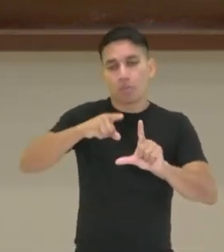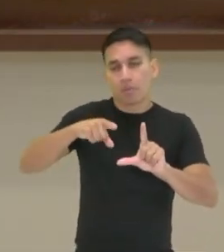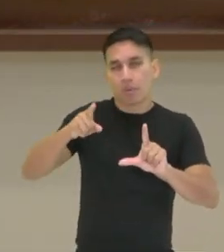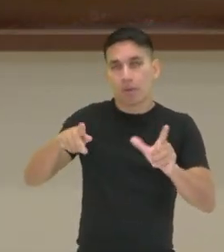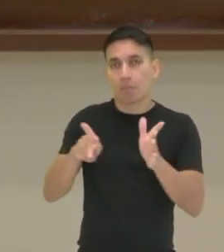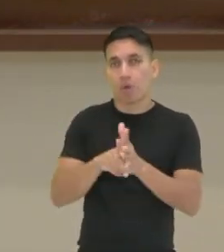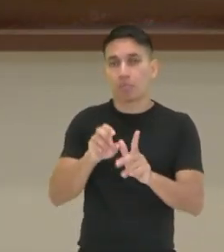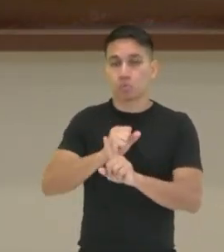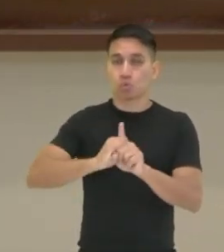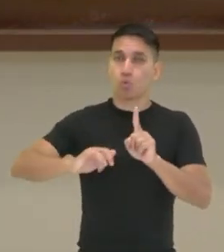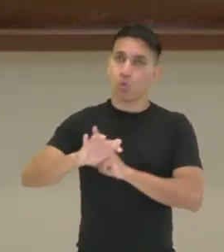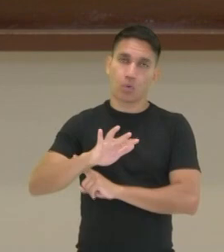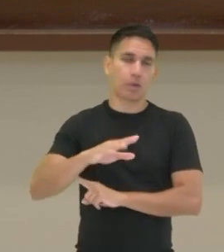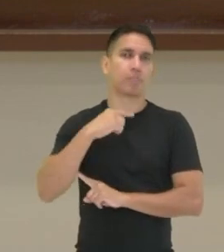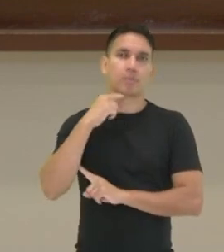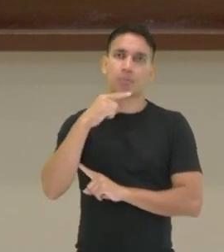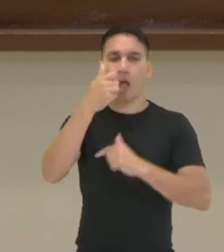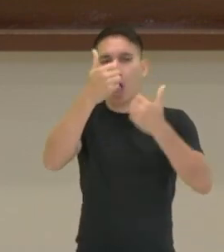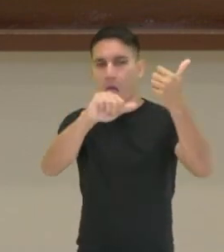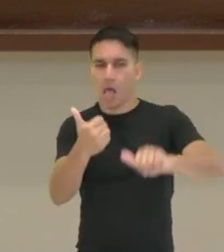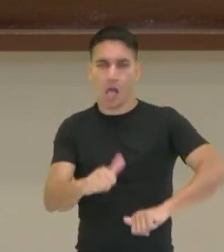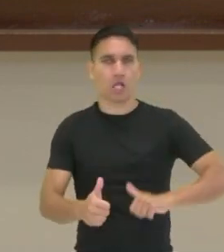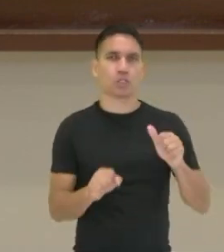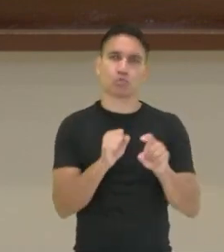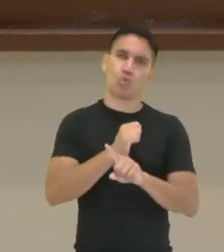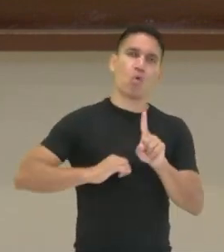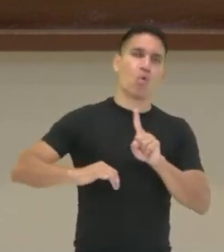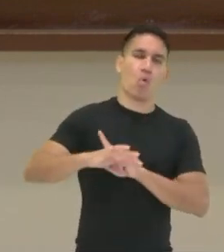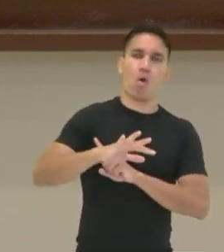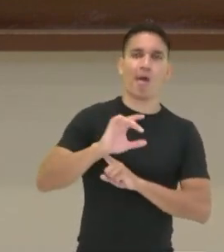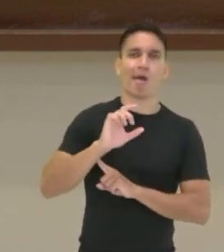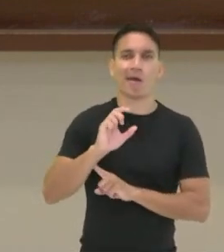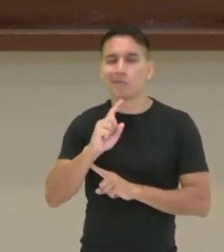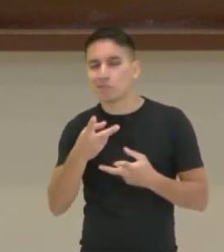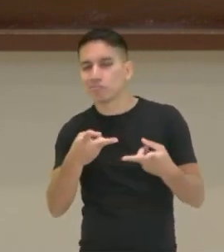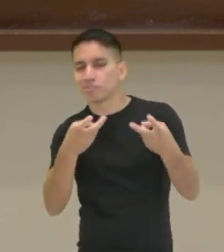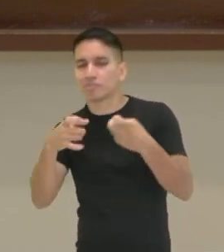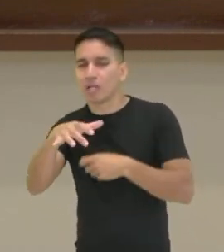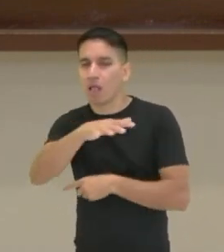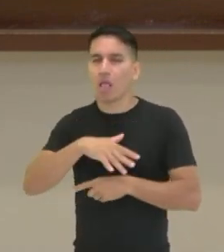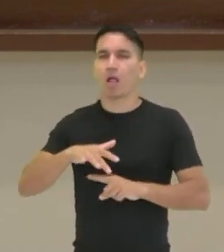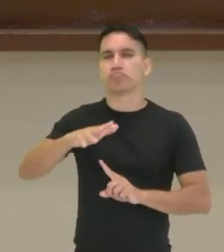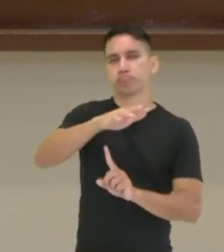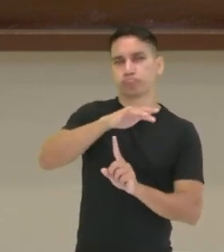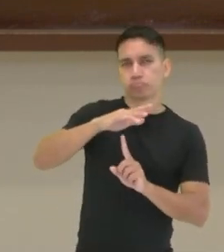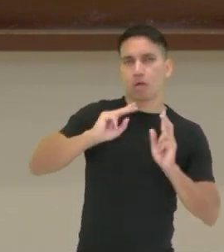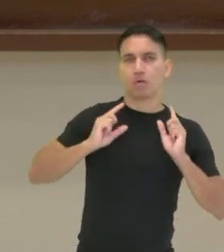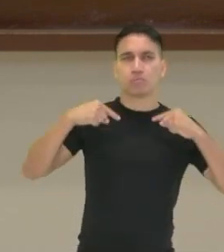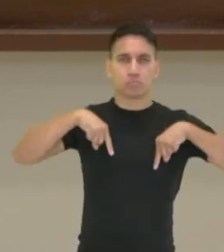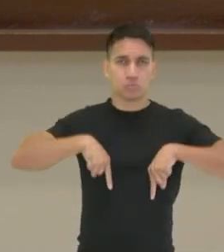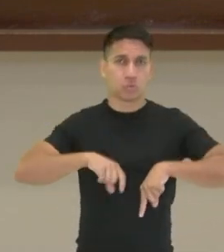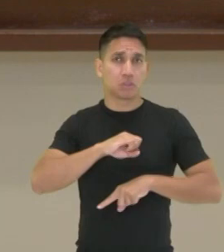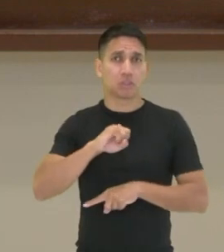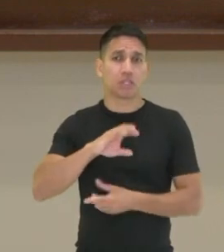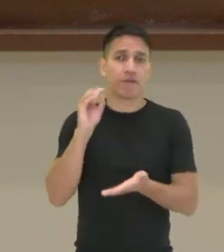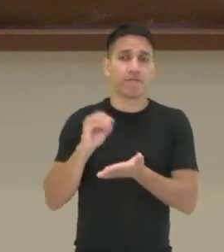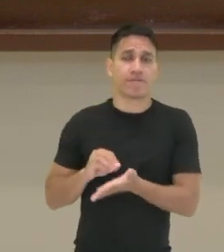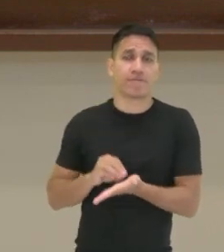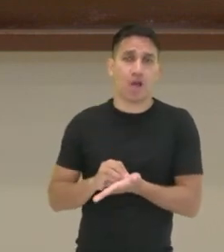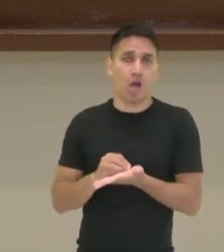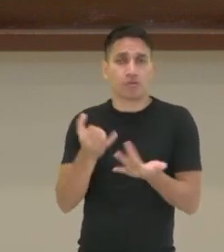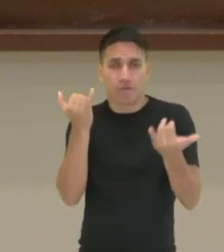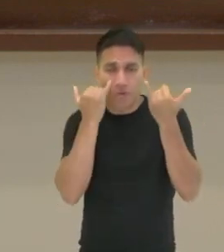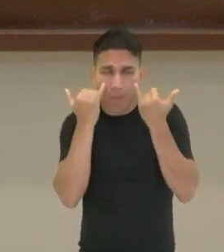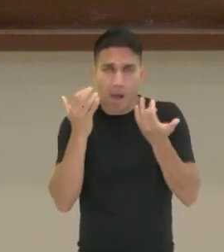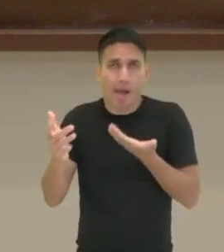sociologia. Não há como fazer análise social, sociológica, antropológica, sem dados numéricos que